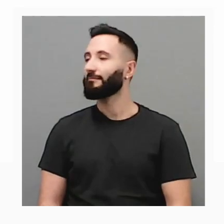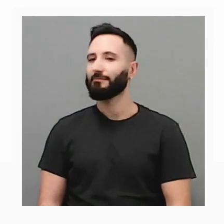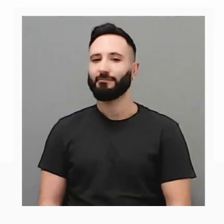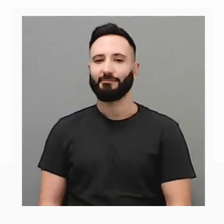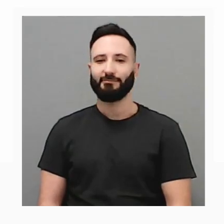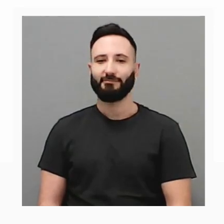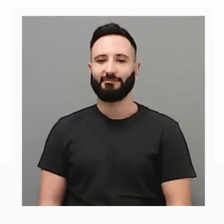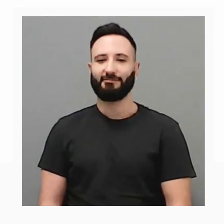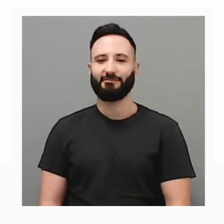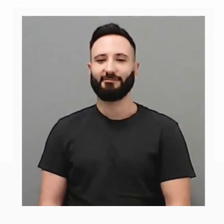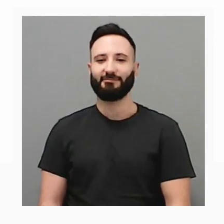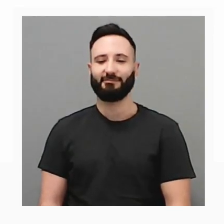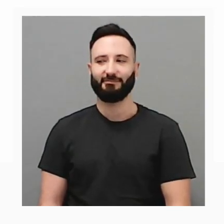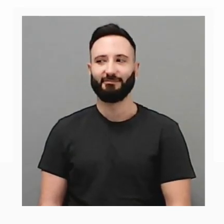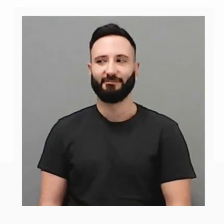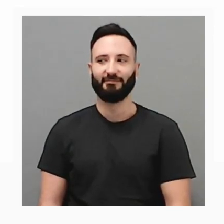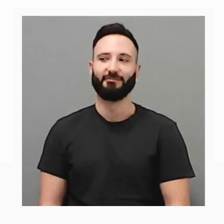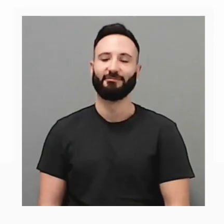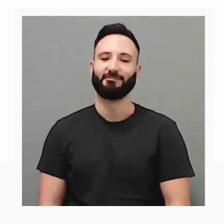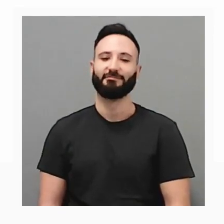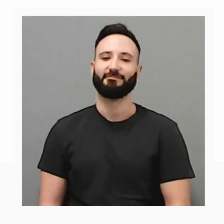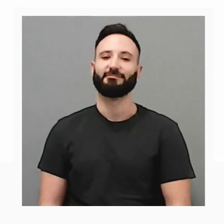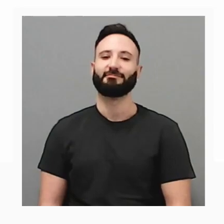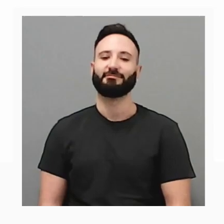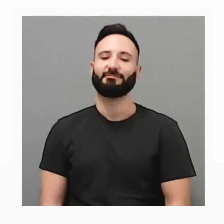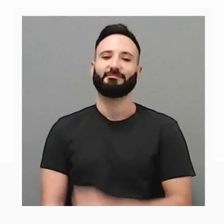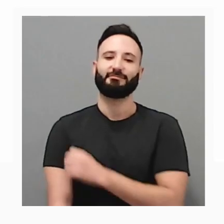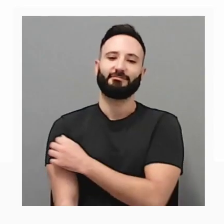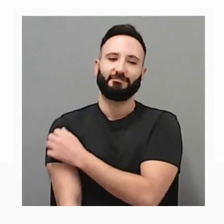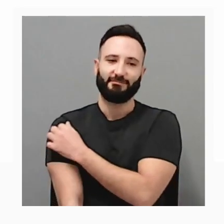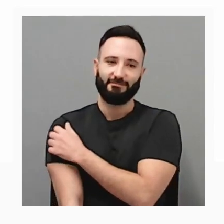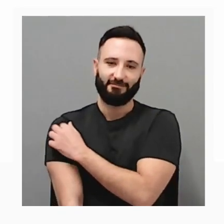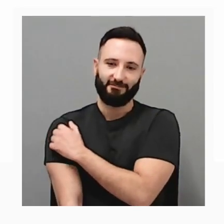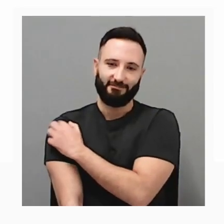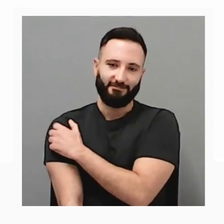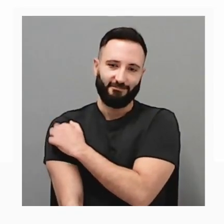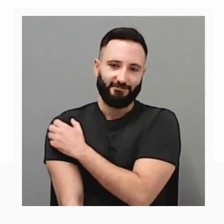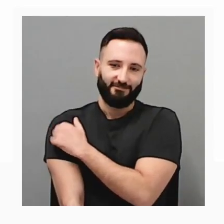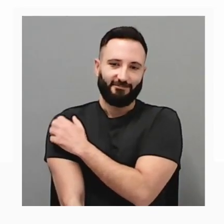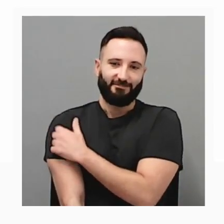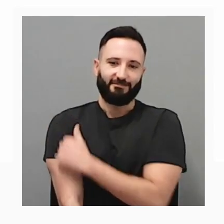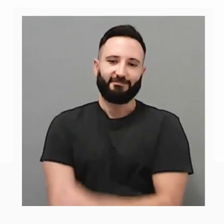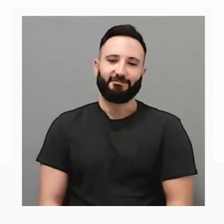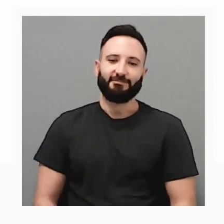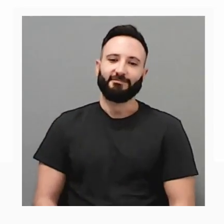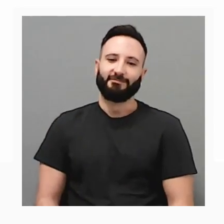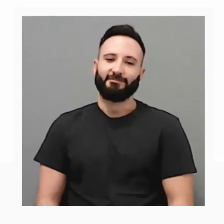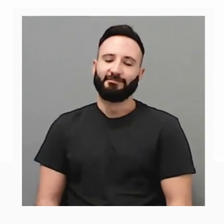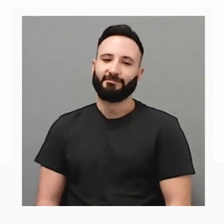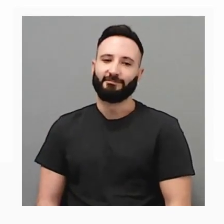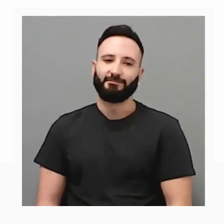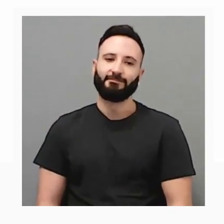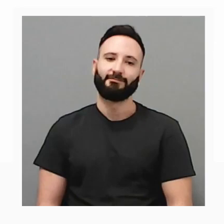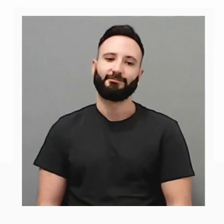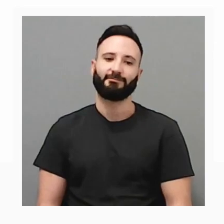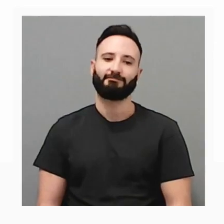sejam altamente invasivas. Por exemplo, atualmente o diagnóstico é feito através de scans cerebrais ou então, por exemplo,